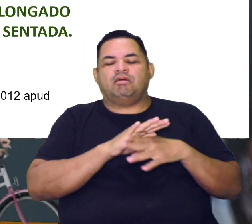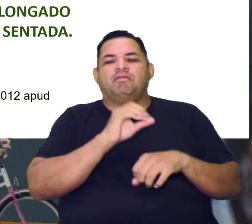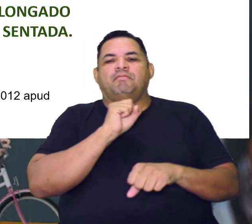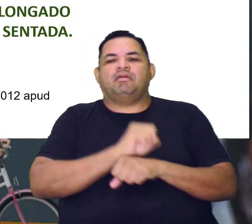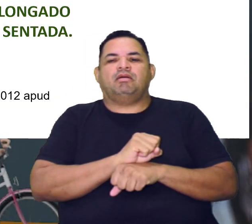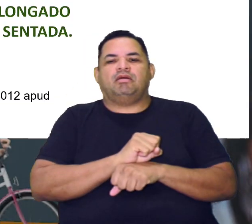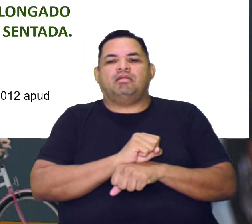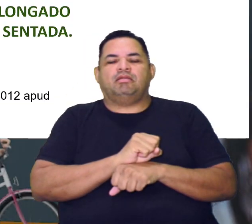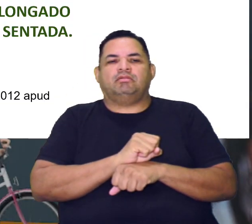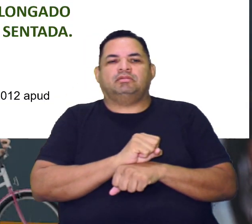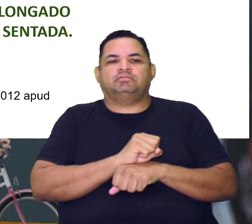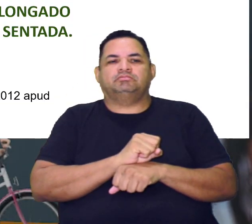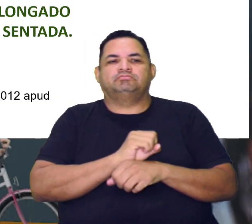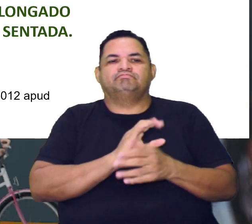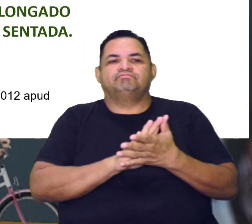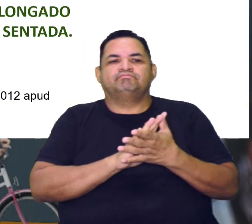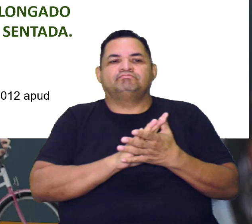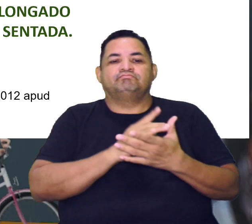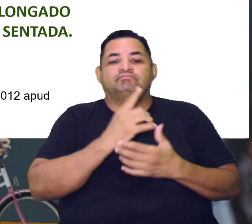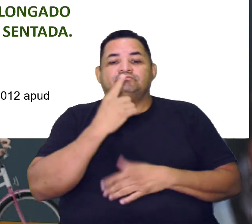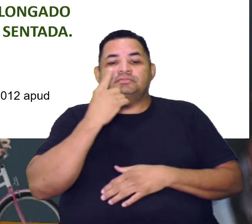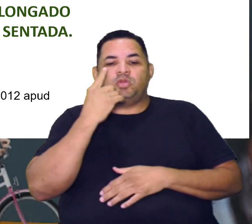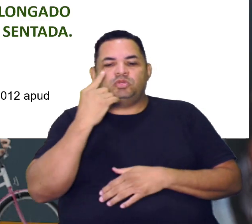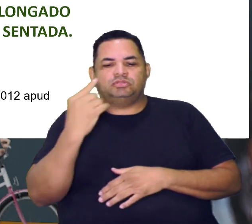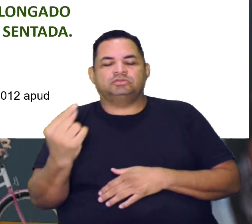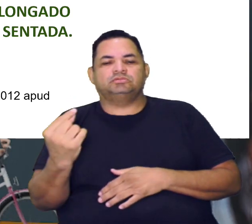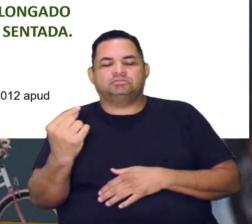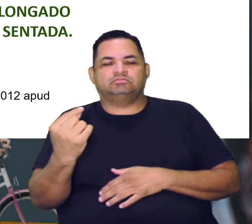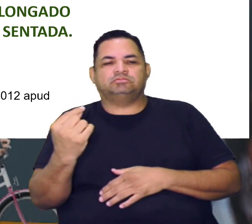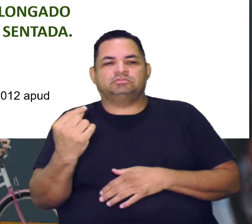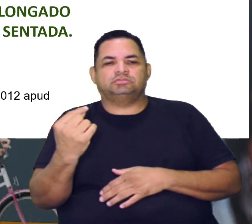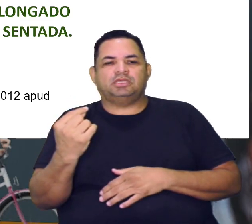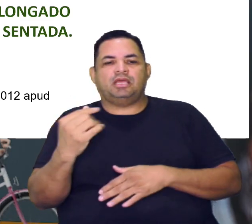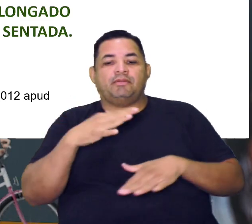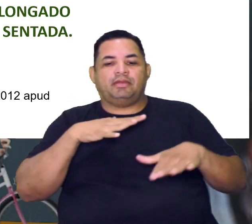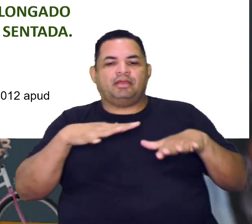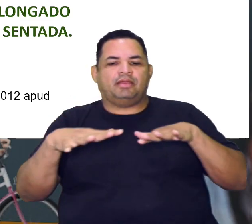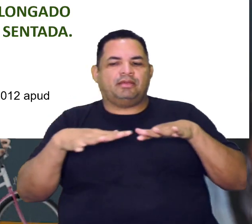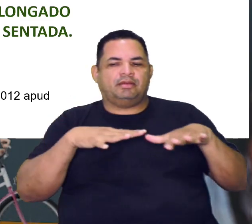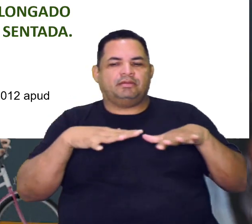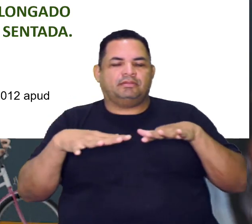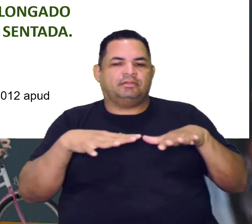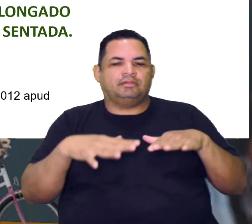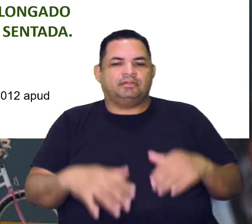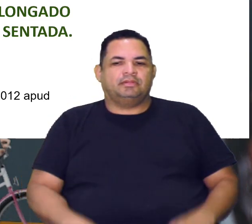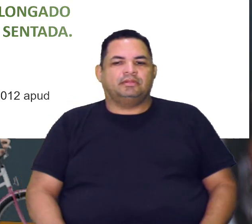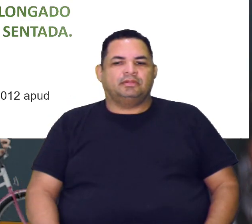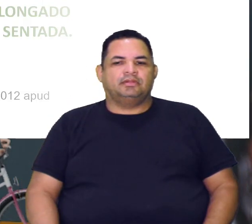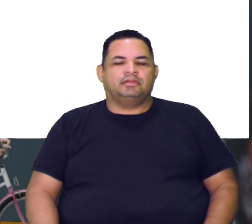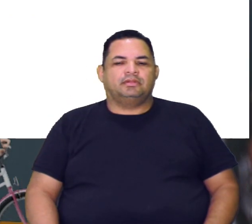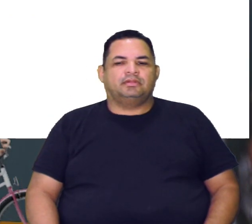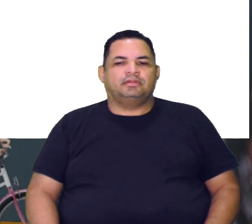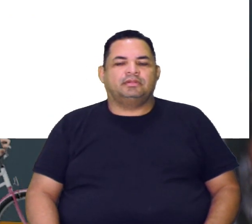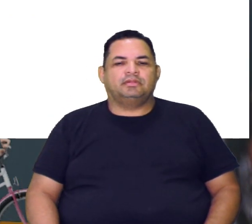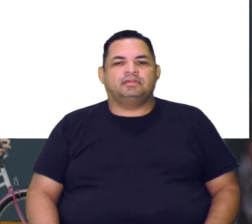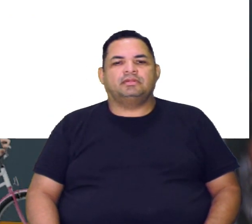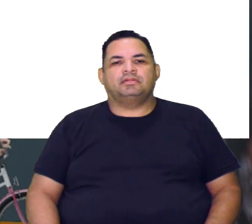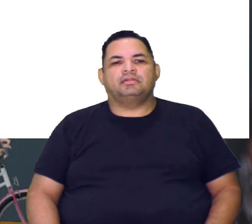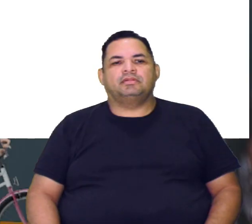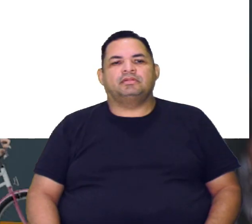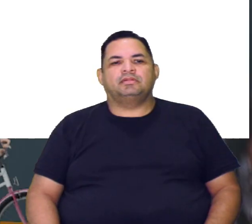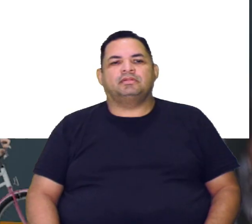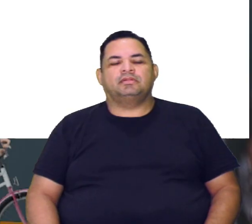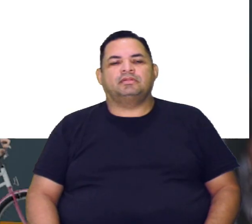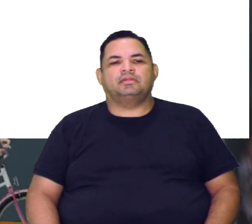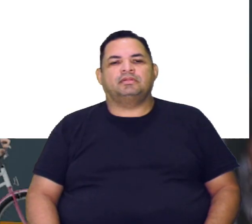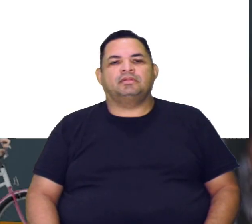preciso sair desse estado de inércia. Tudo bem? Isso aí, caríssimos. Muito bem. O que